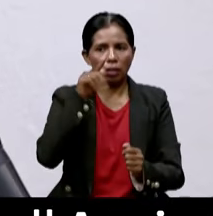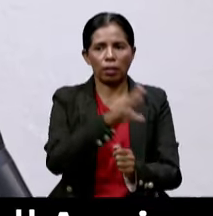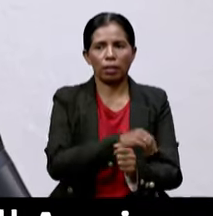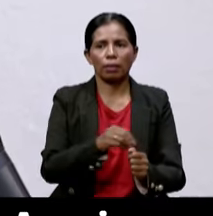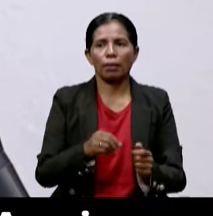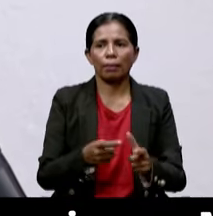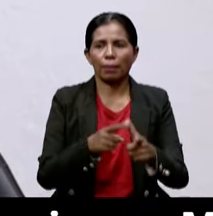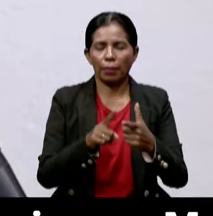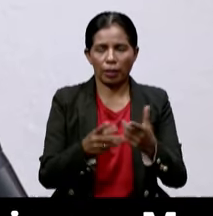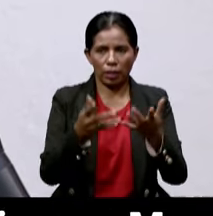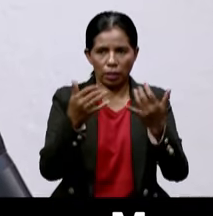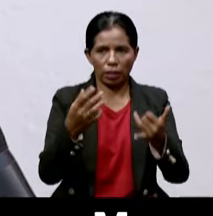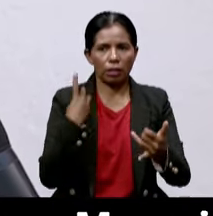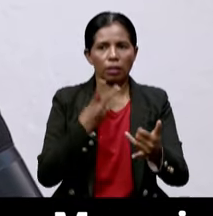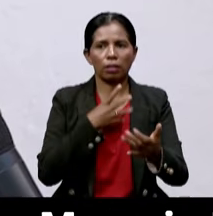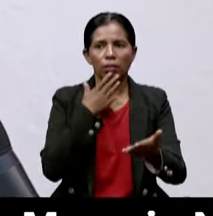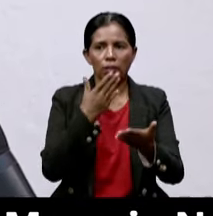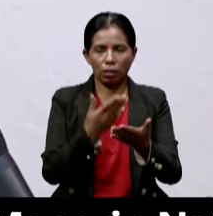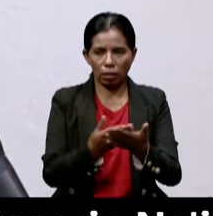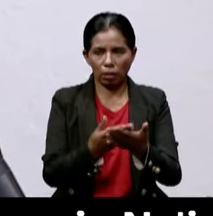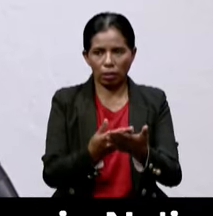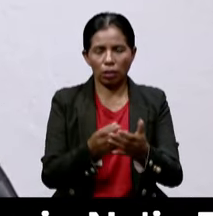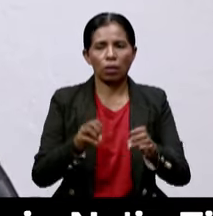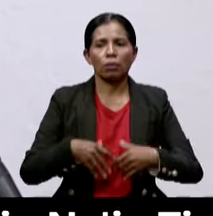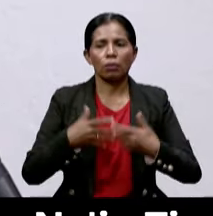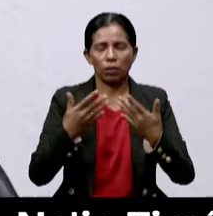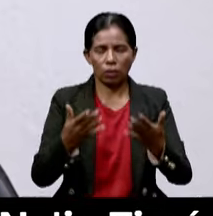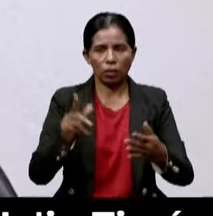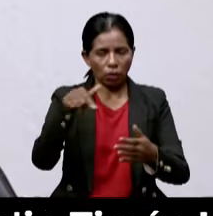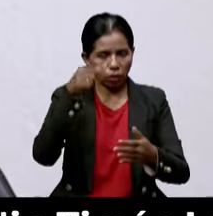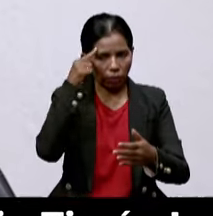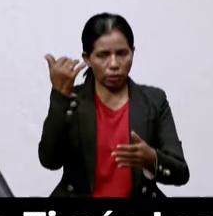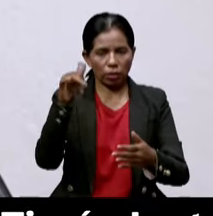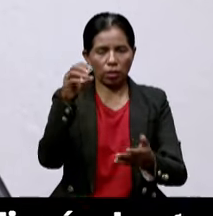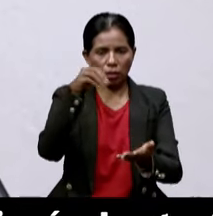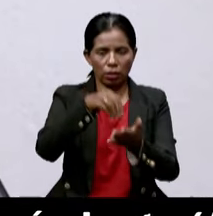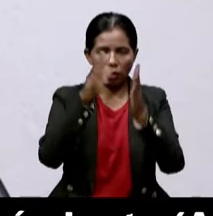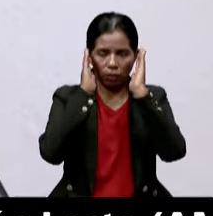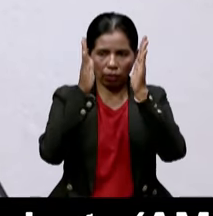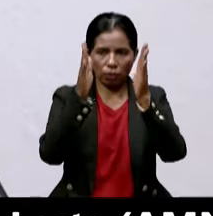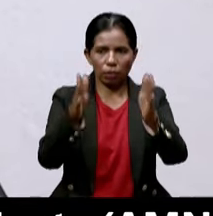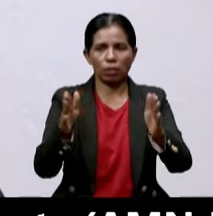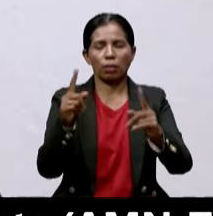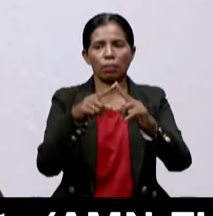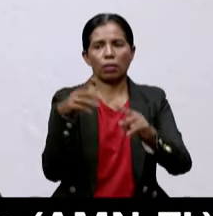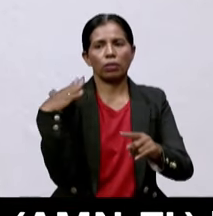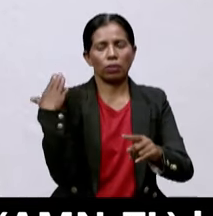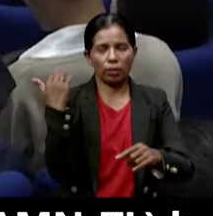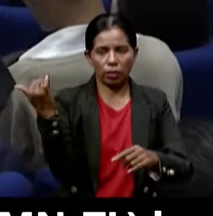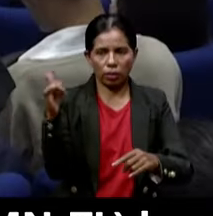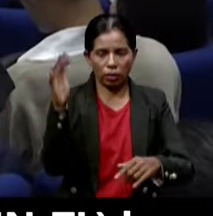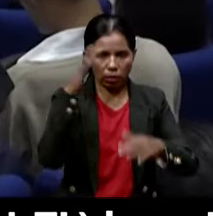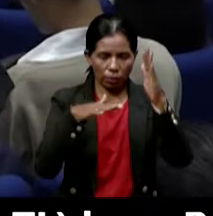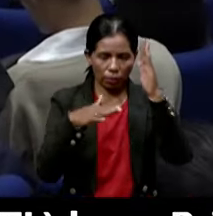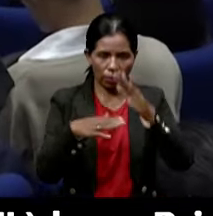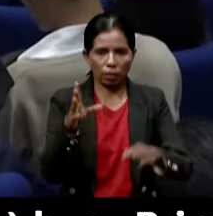LGBTQAI. Antang ida ne maka ida ne diaklos, tamba atu insa para governo sira bele tau atenção máximo ba iha jovem sira ne problema e jovem